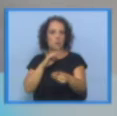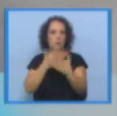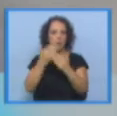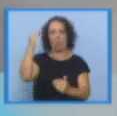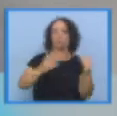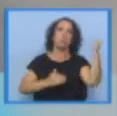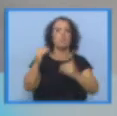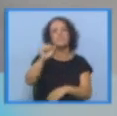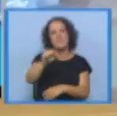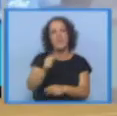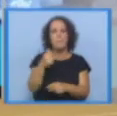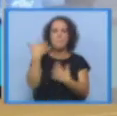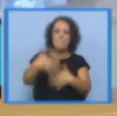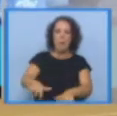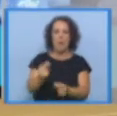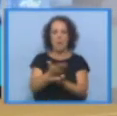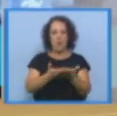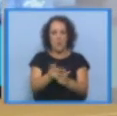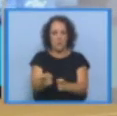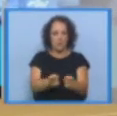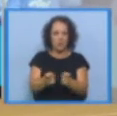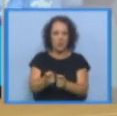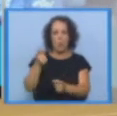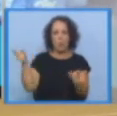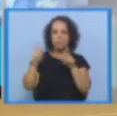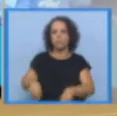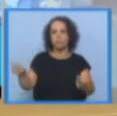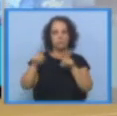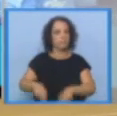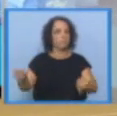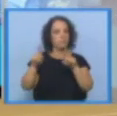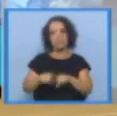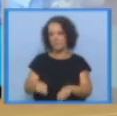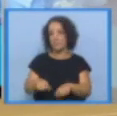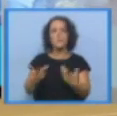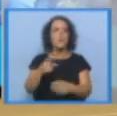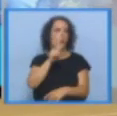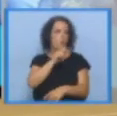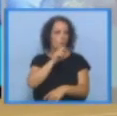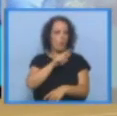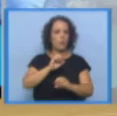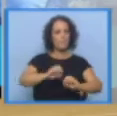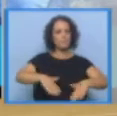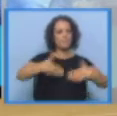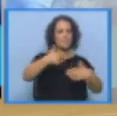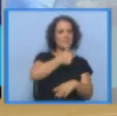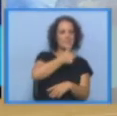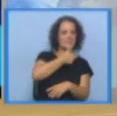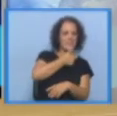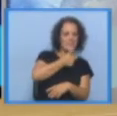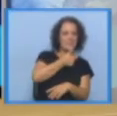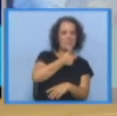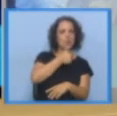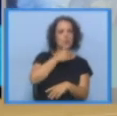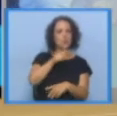de má gestão económica também, de má gestão económica continuada. Não quer dizer que algumas medidas iniciais de retirada da pobreza não tenham